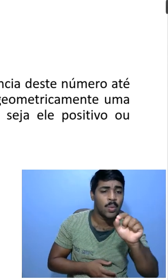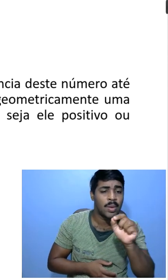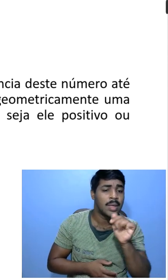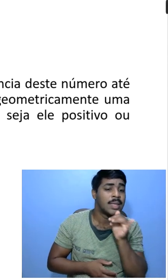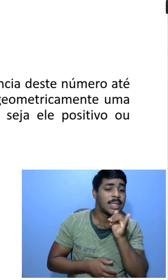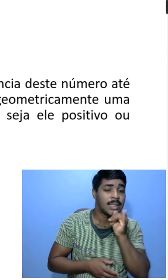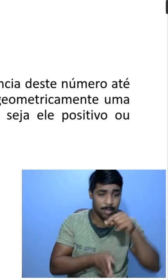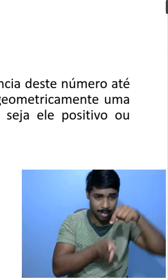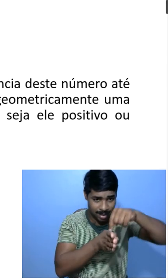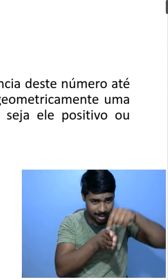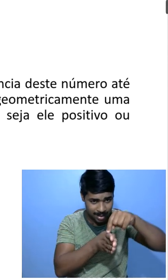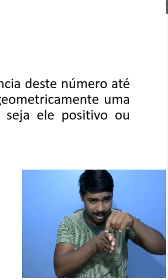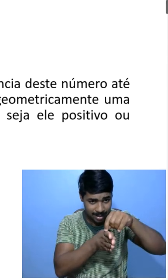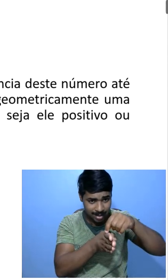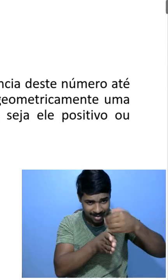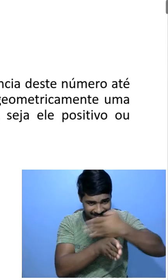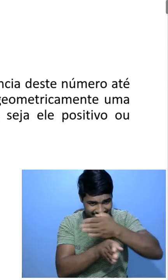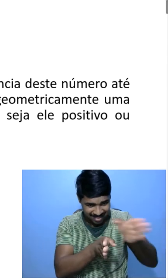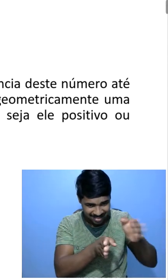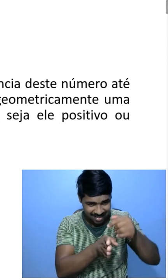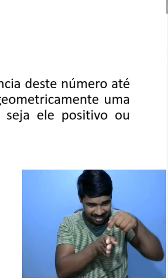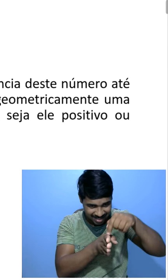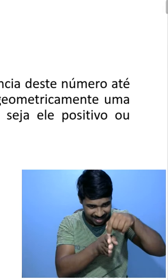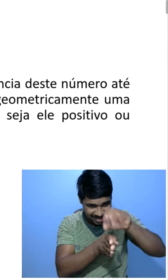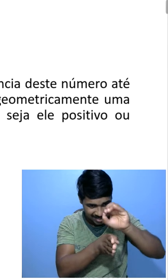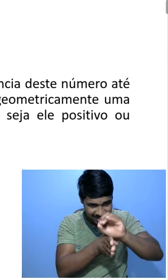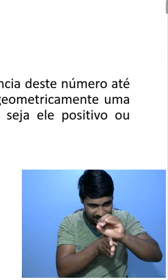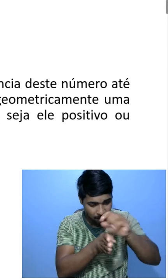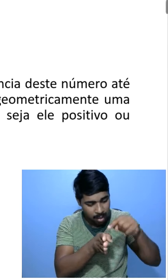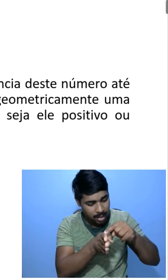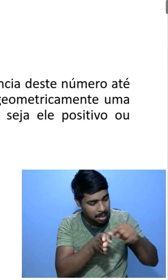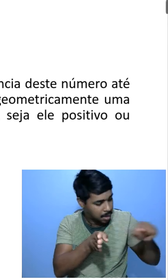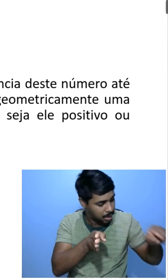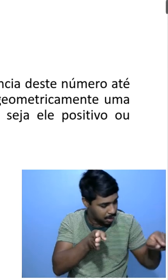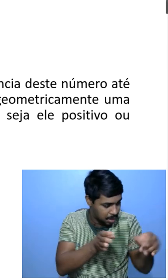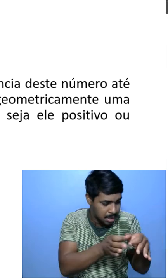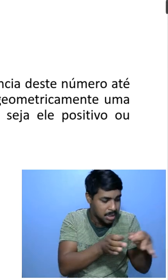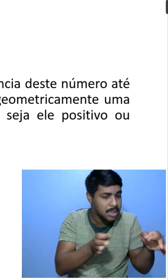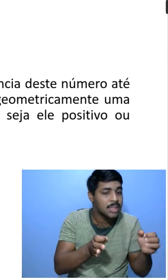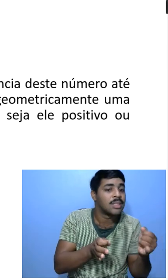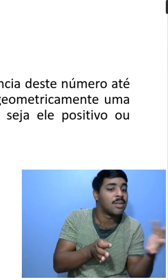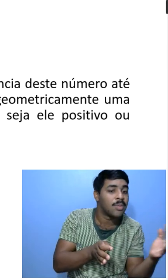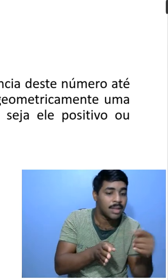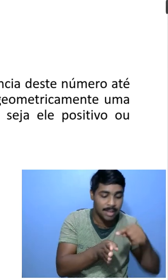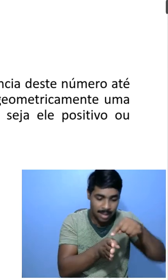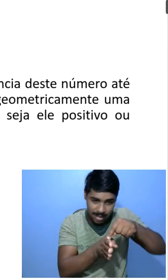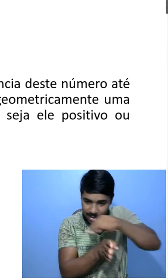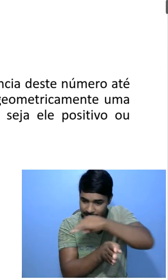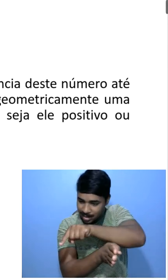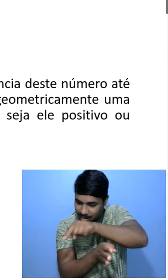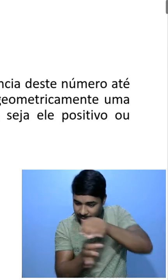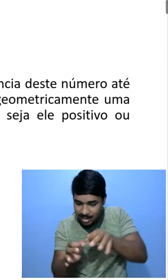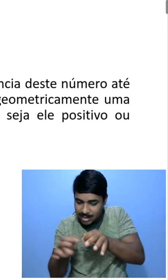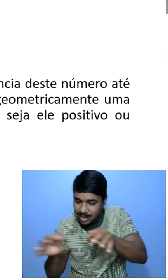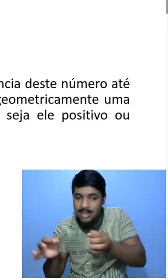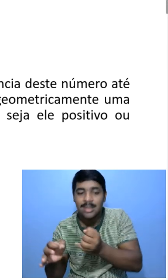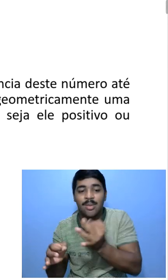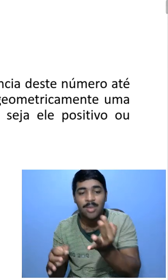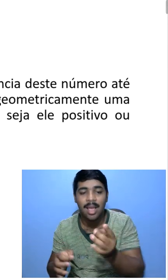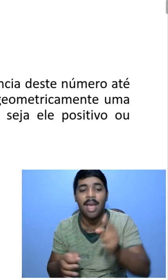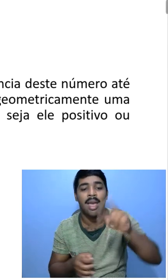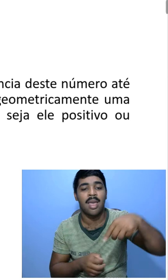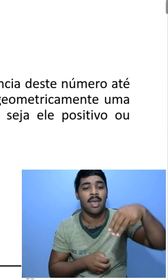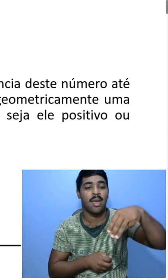uma distância, o módulo de qualquer número real, seja ele positivo ou negativo, sempre resultará em um número positivo, em um valor